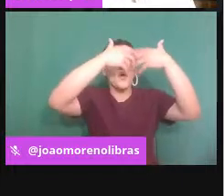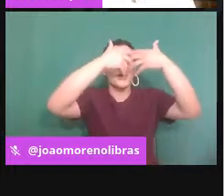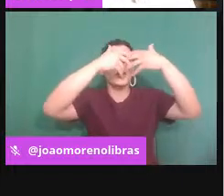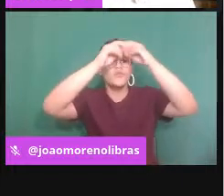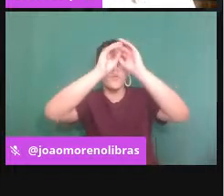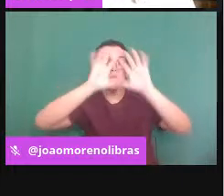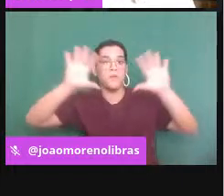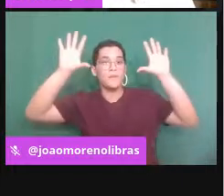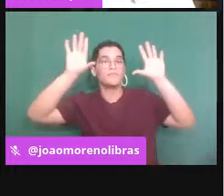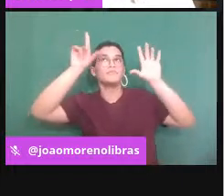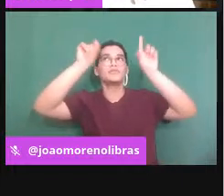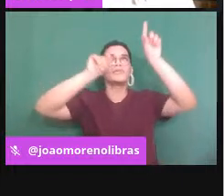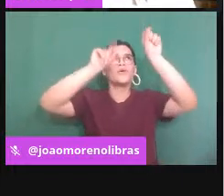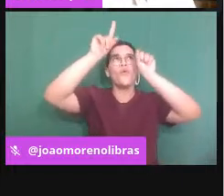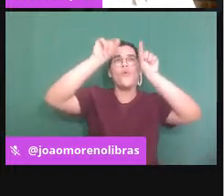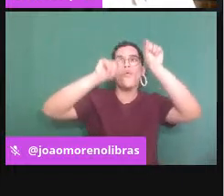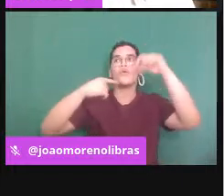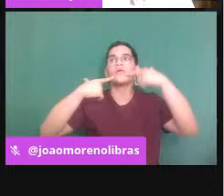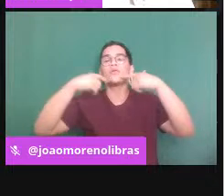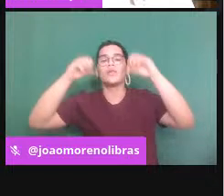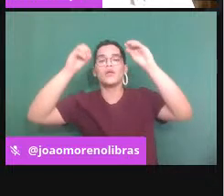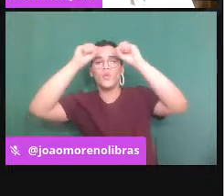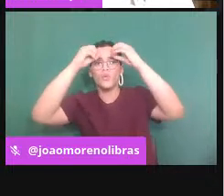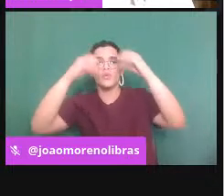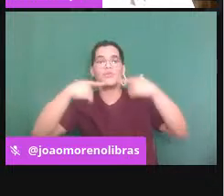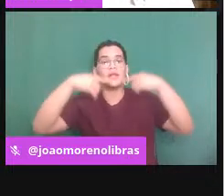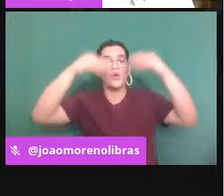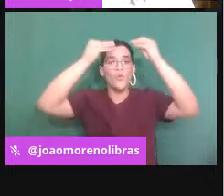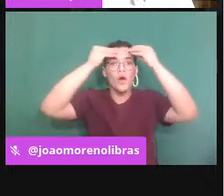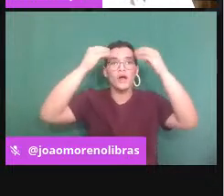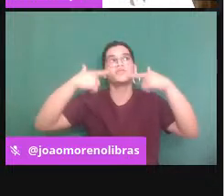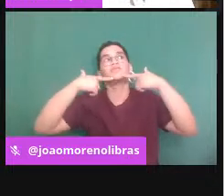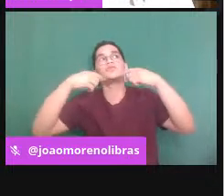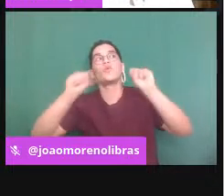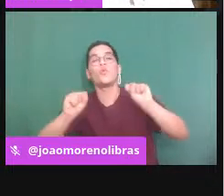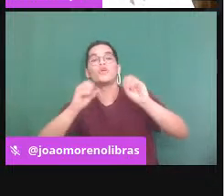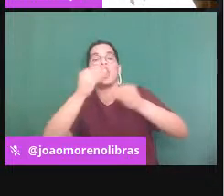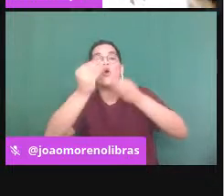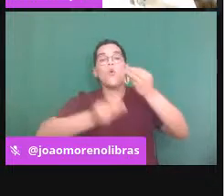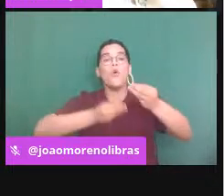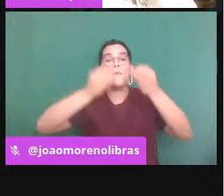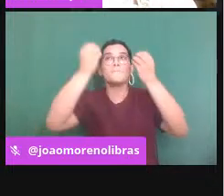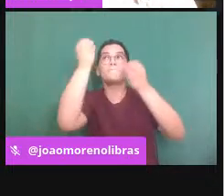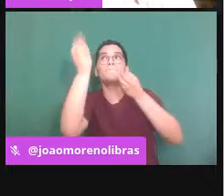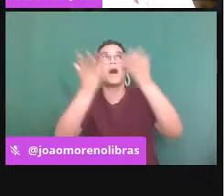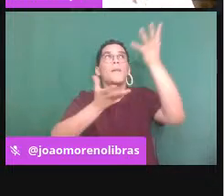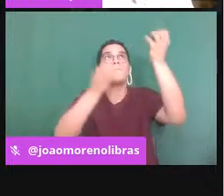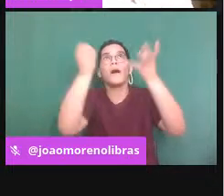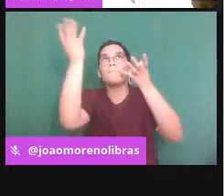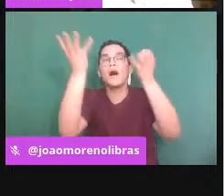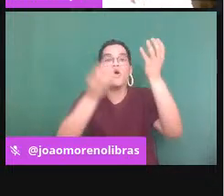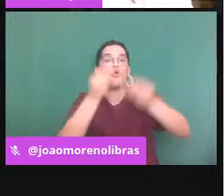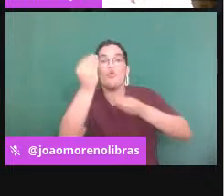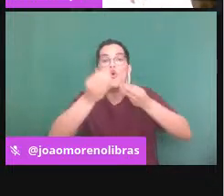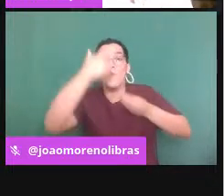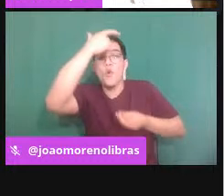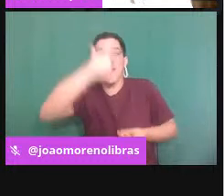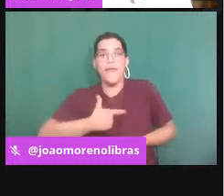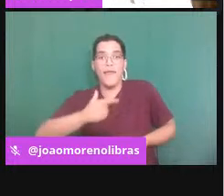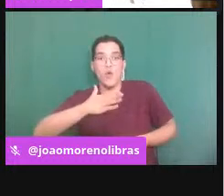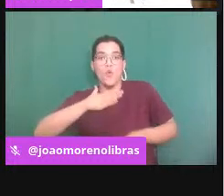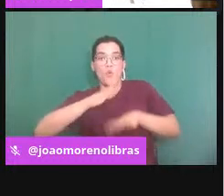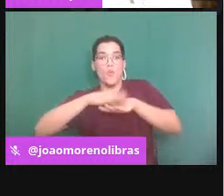em função de um propósito enunciativo que implica uma visada argumentativa. Então, esse é um ponto